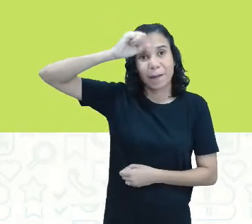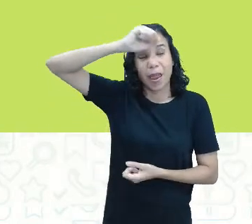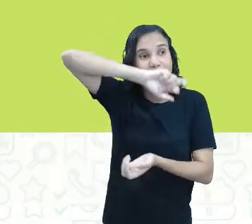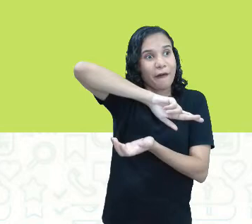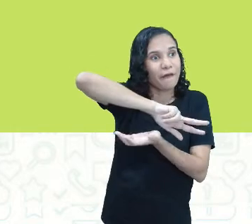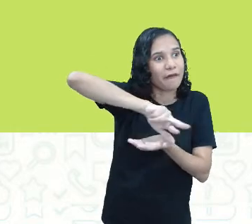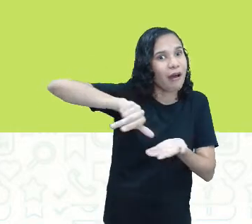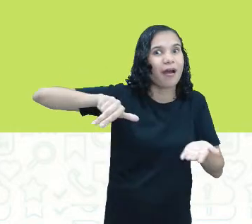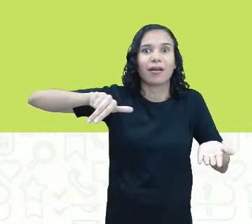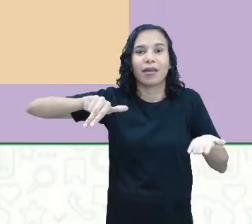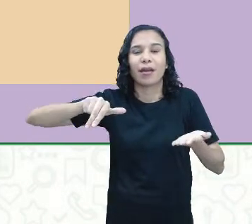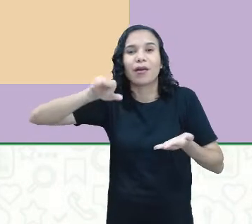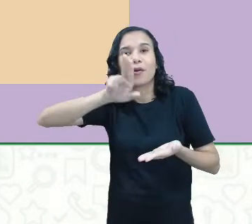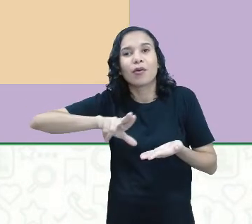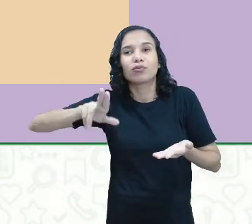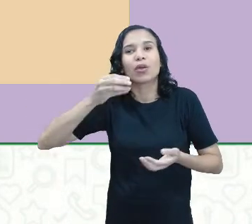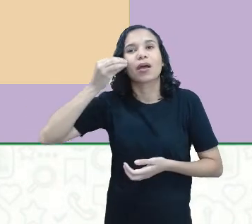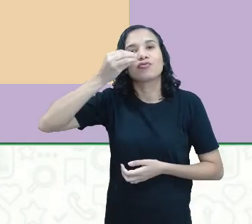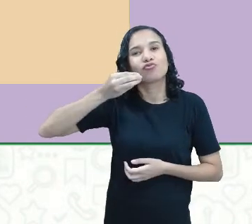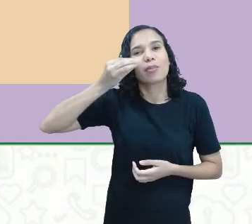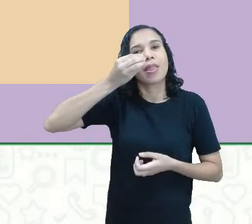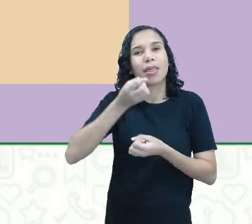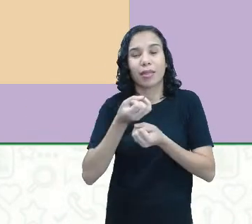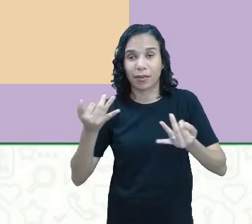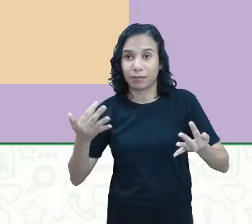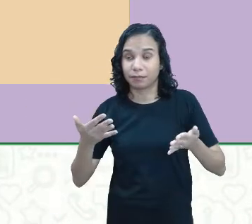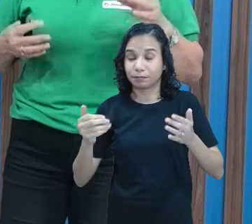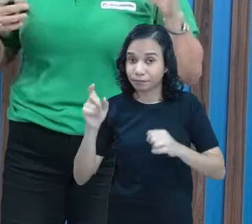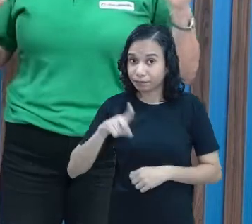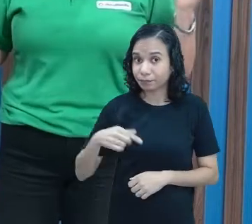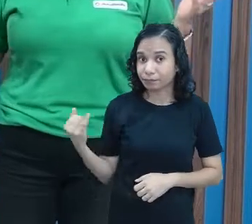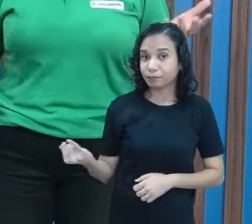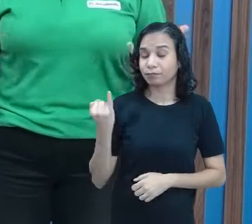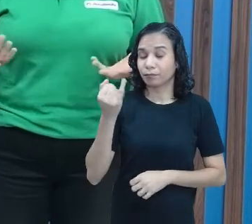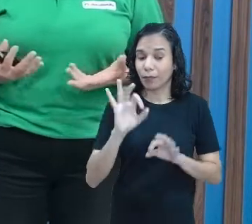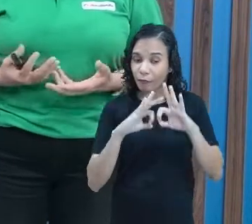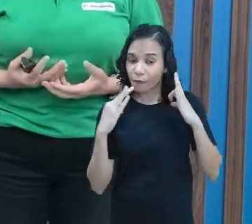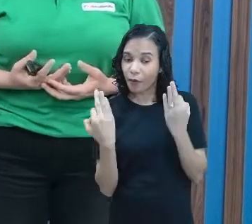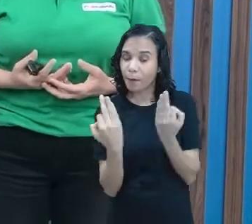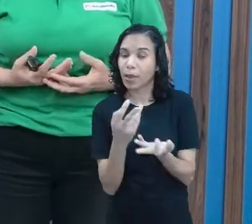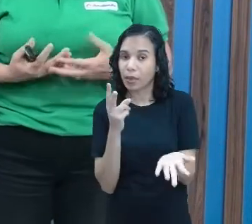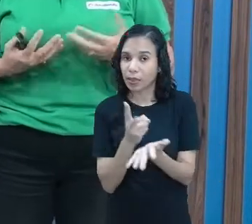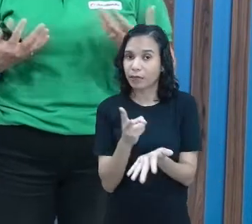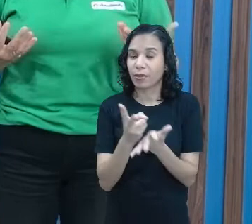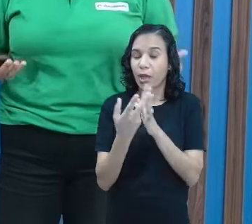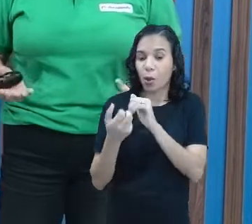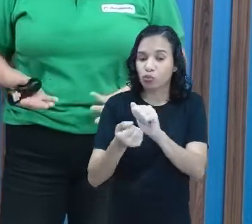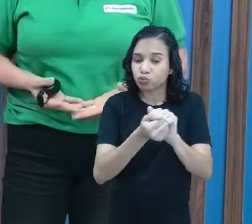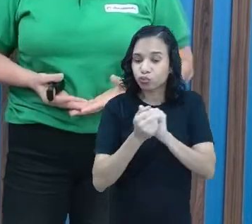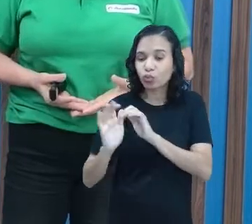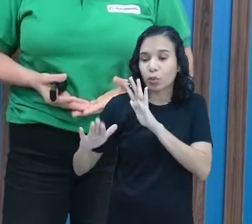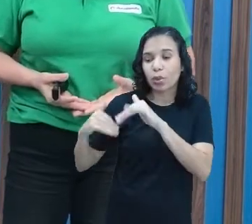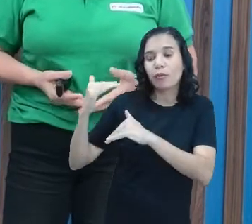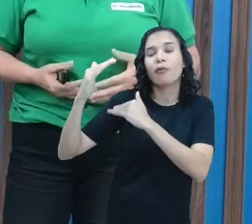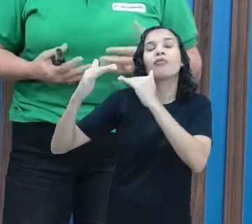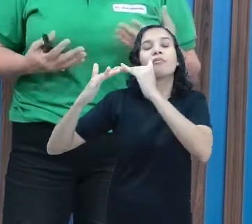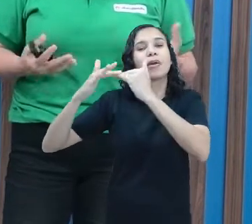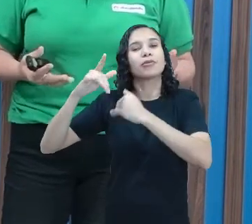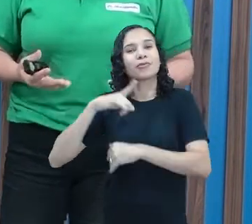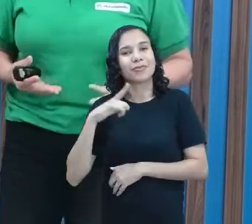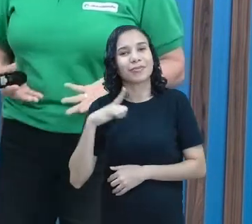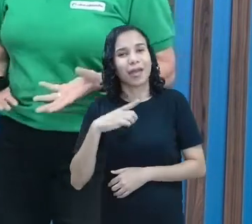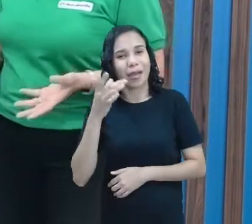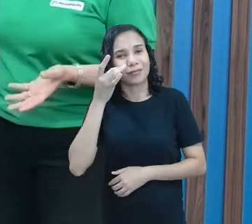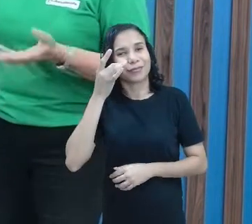várias coisas através de muitas experiências. Nesse momento é importante que a família realmente acompanhe esse desenvolvimento e